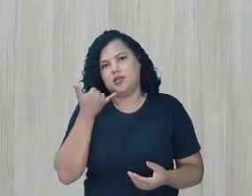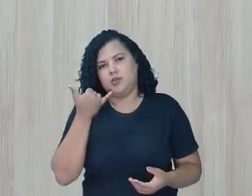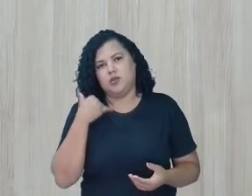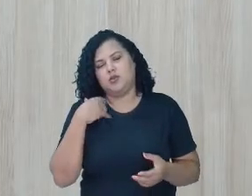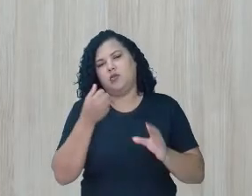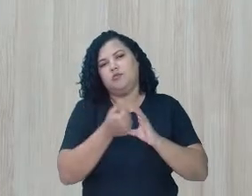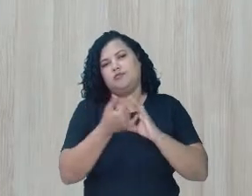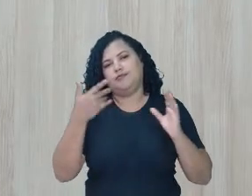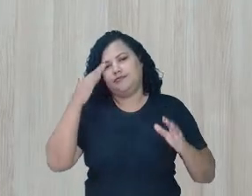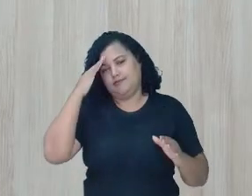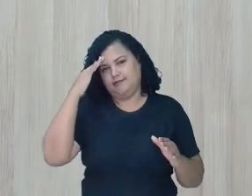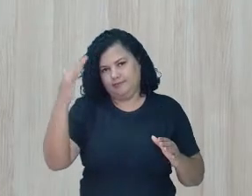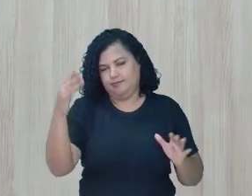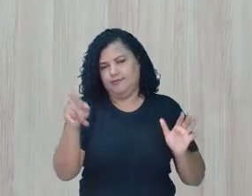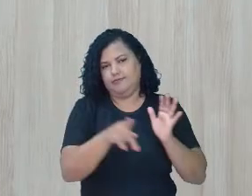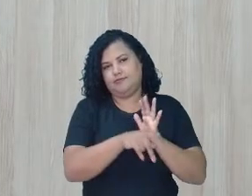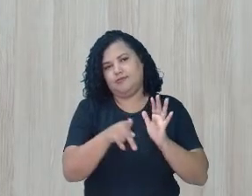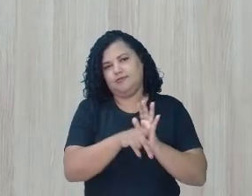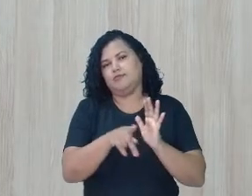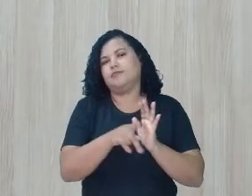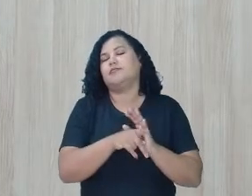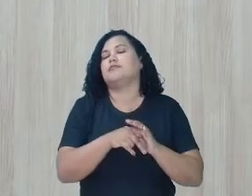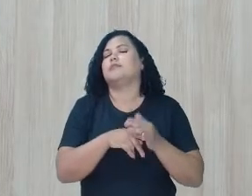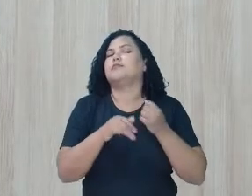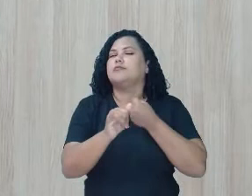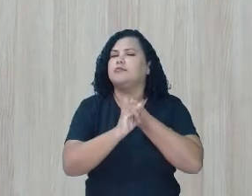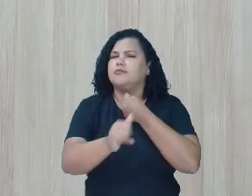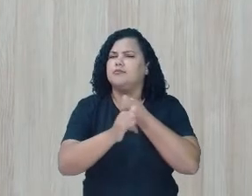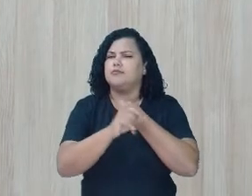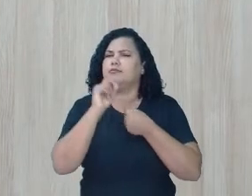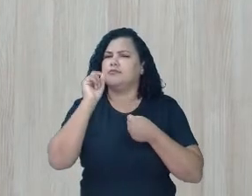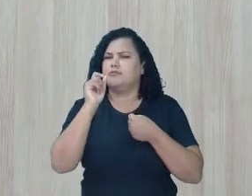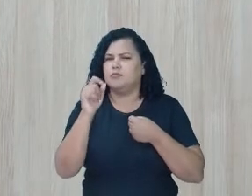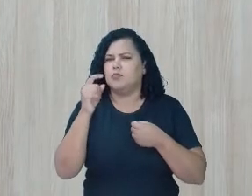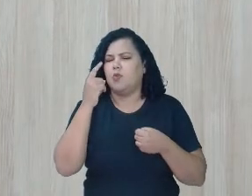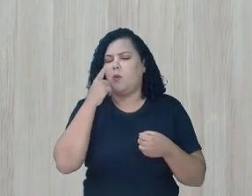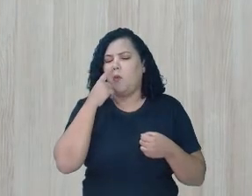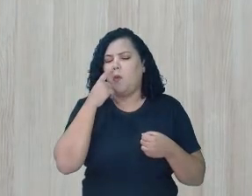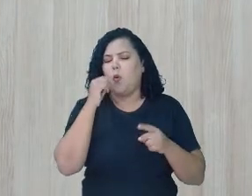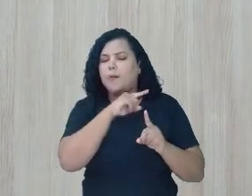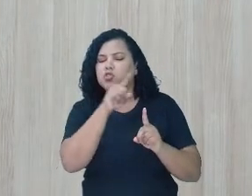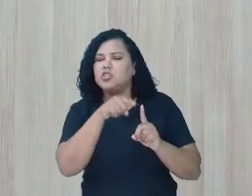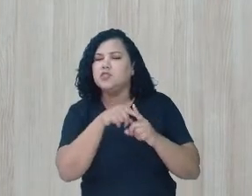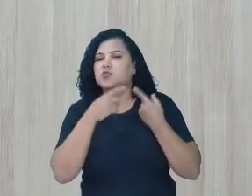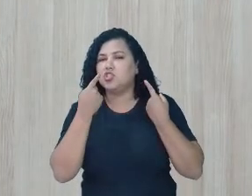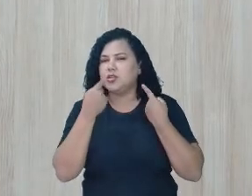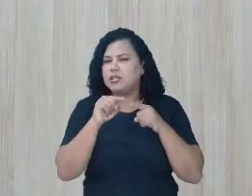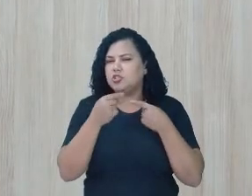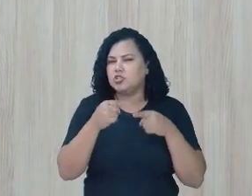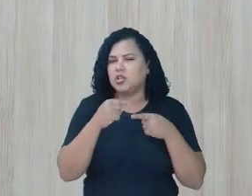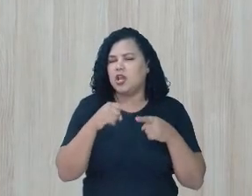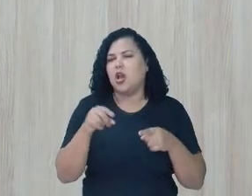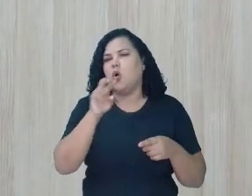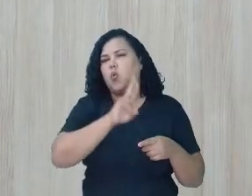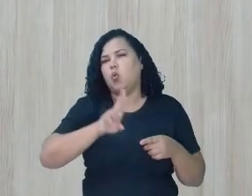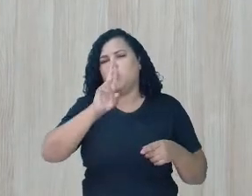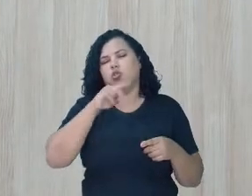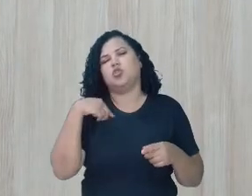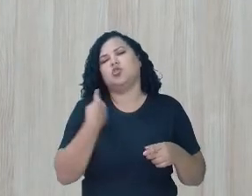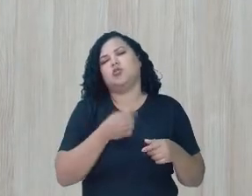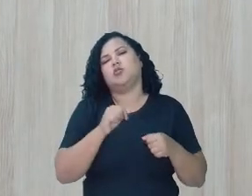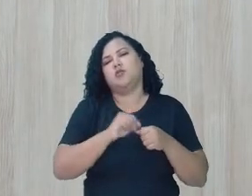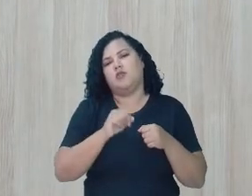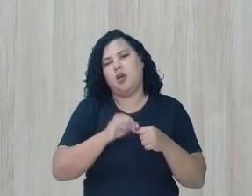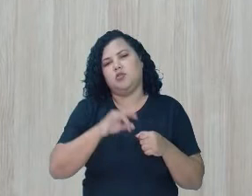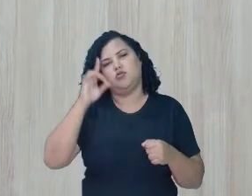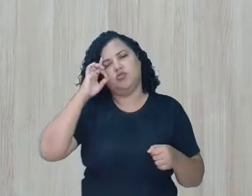principais da crônica, que é essa intenção de apontar de forma crítica os usos que a gente faz não